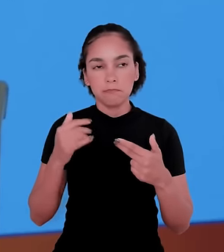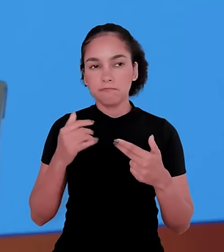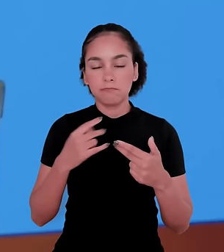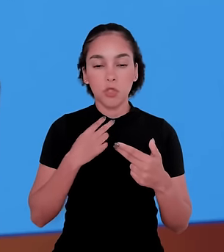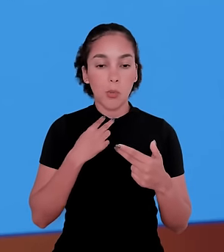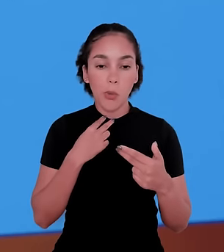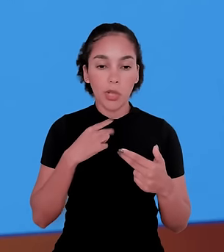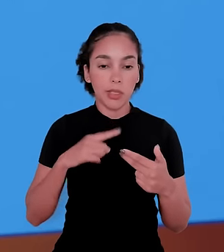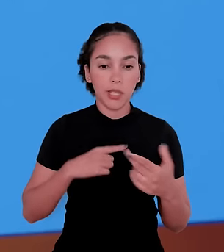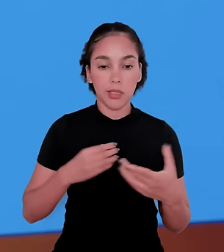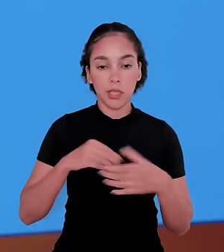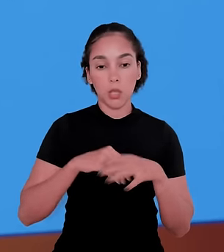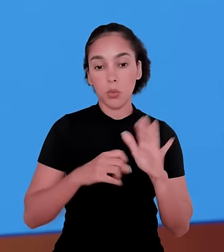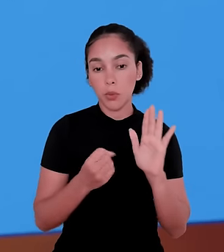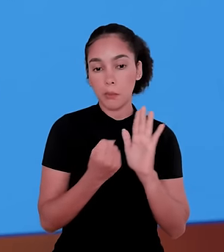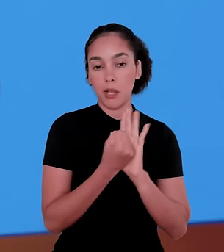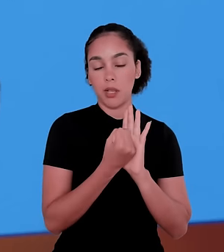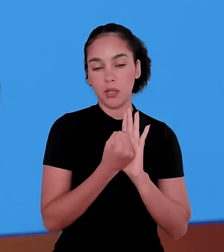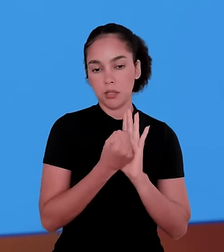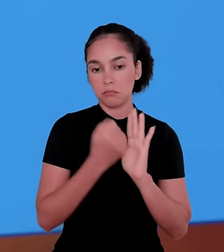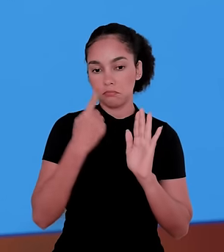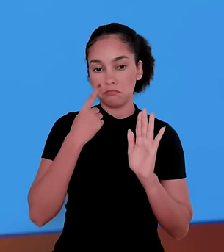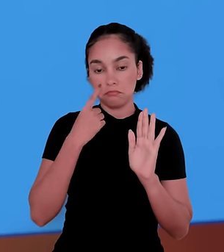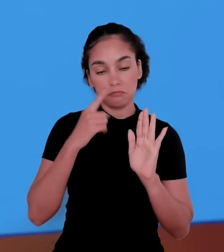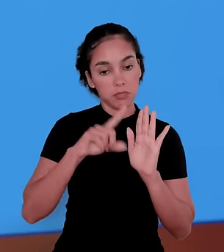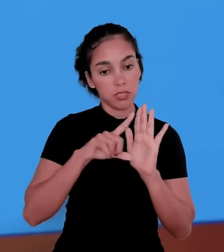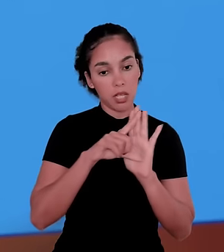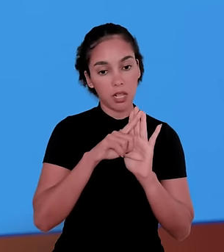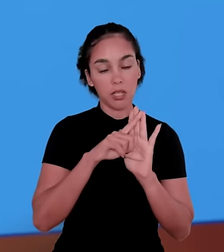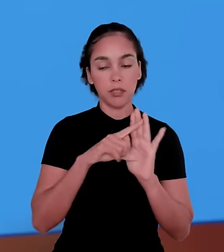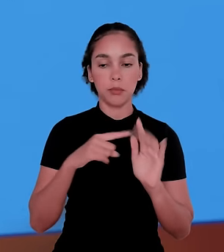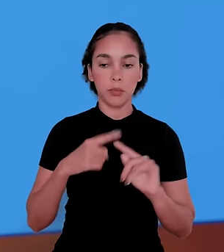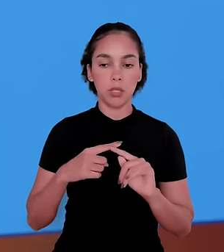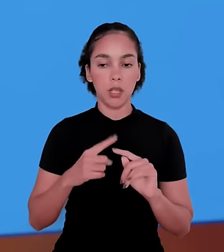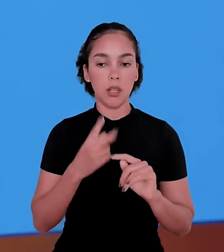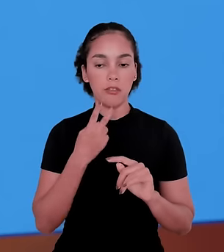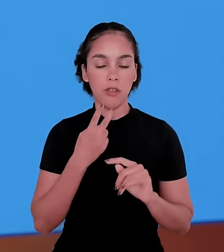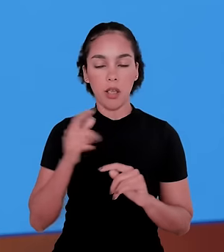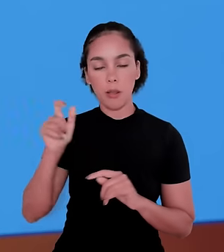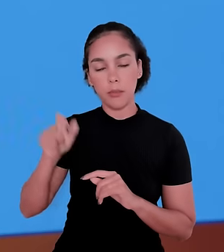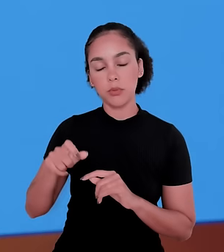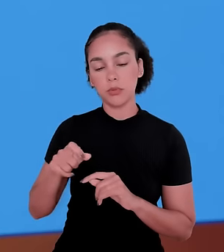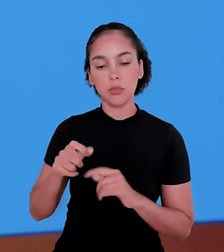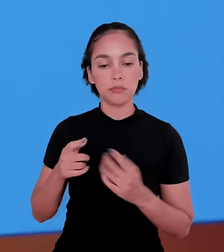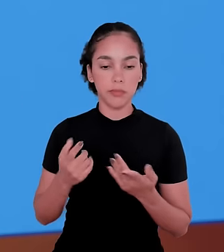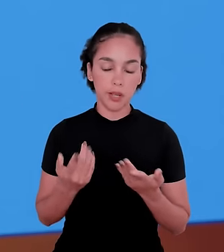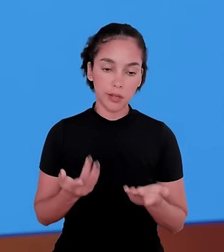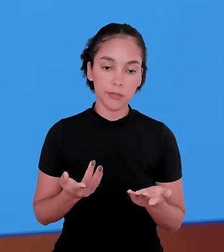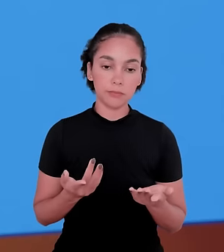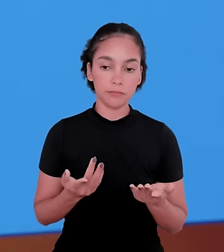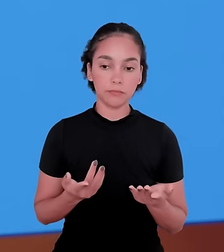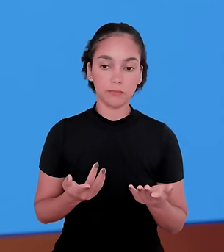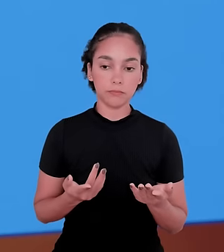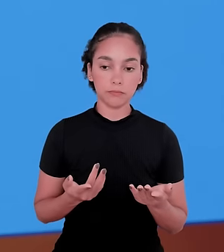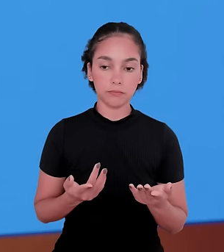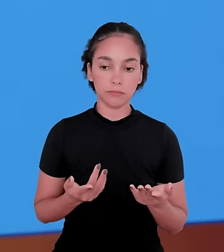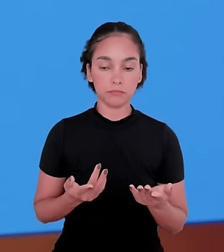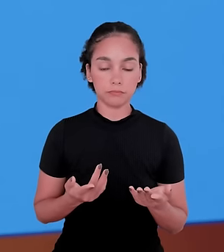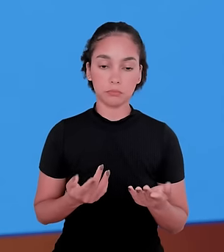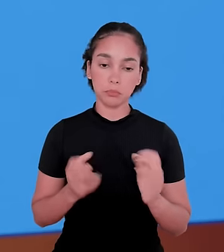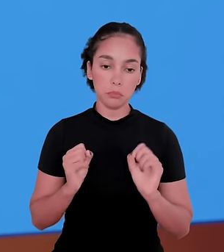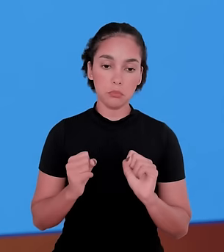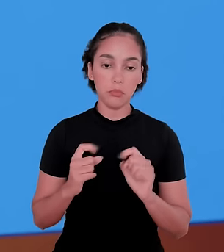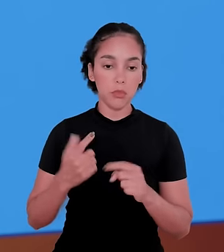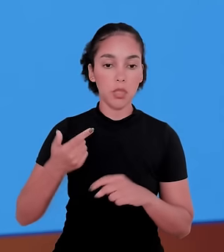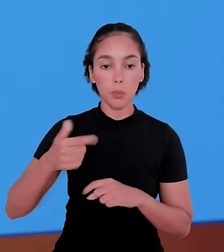ter numa marca mas que sim também seriam citados ali pelo examinador E aí no caso o ele pode até